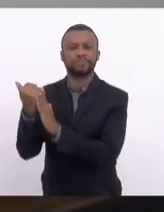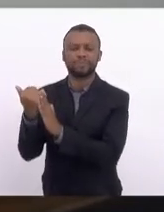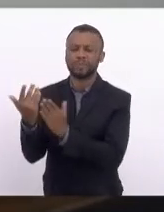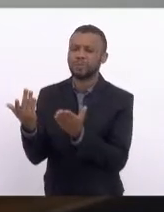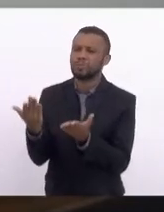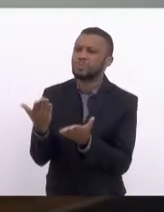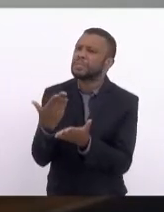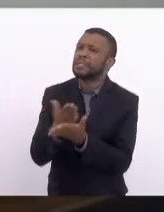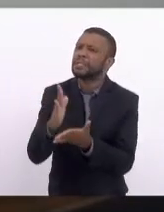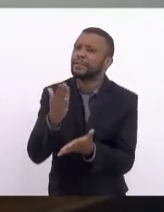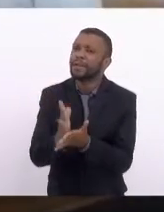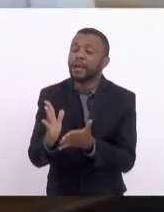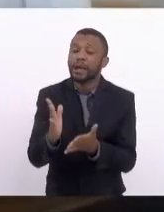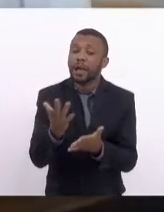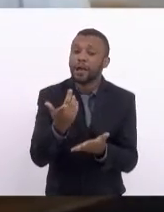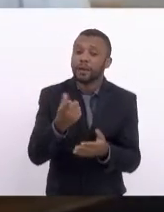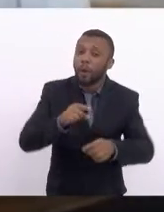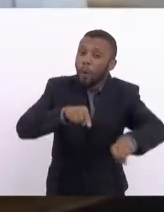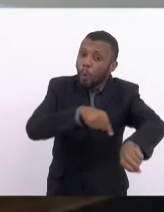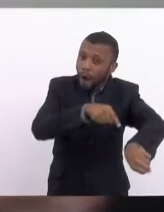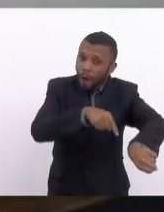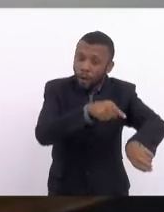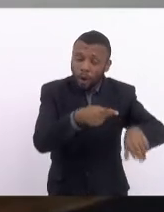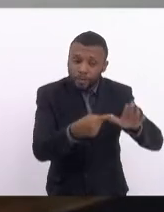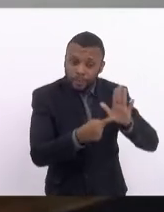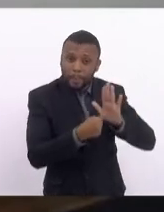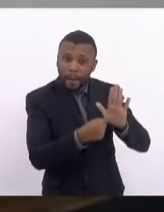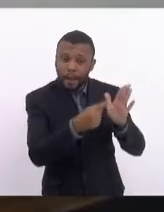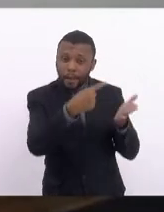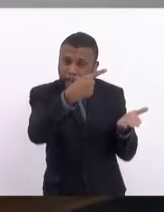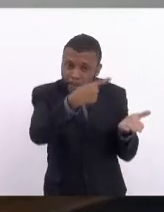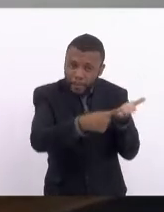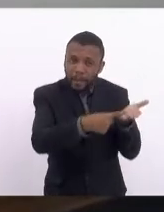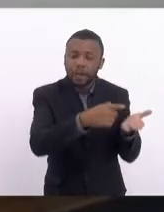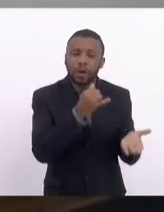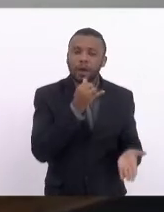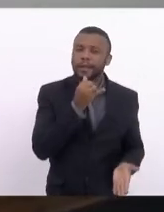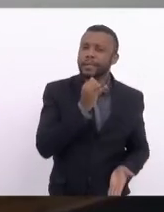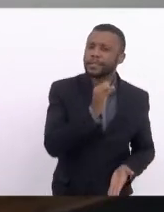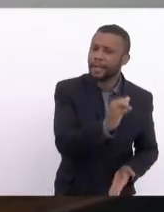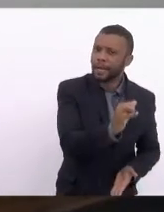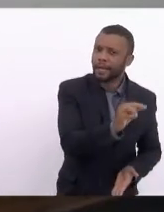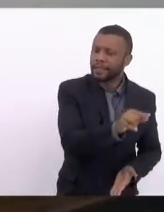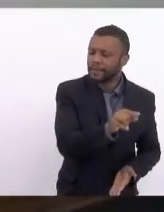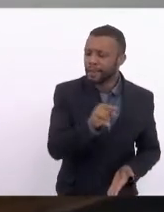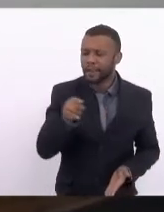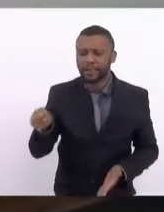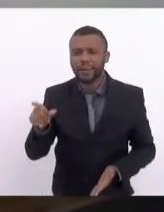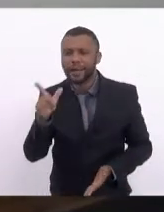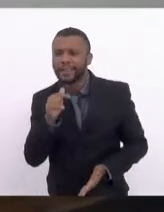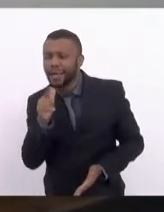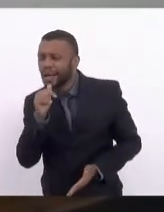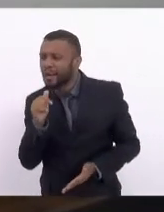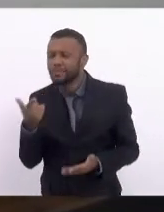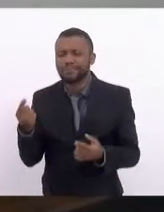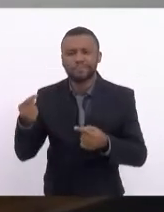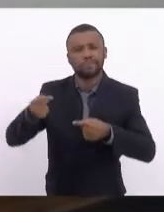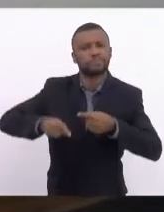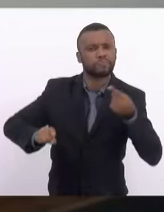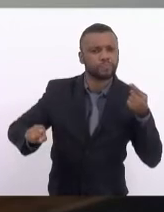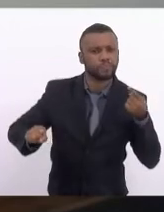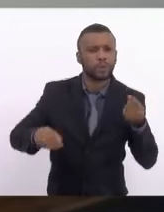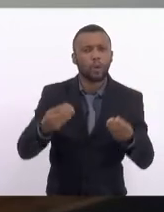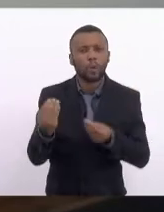o consumo de energia elétrica com o consumo da água? Além disso, como que a concessionária Águas do Rio teve